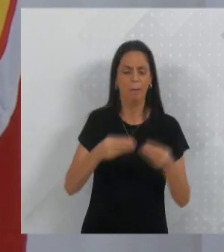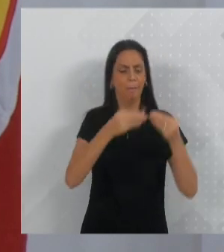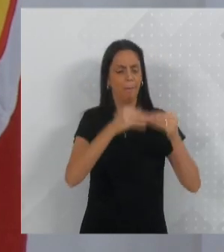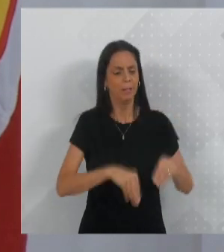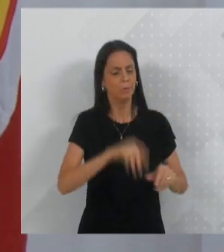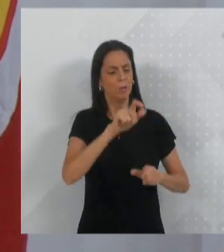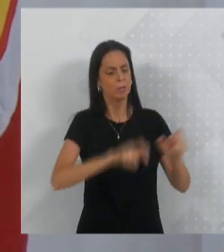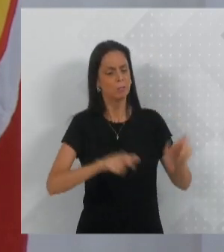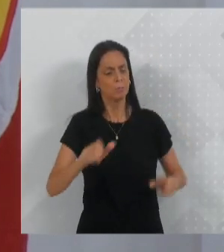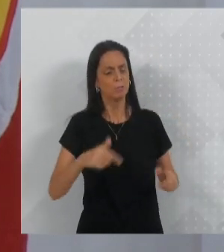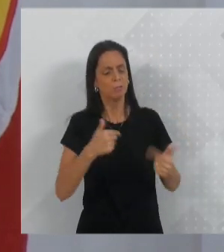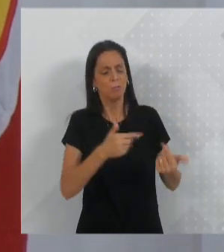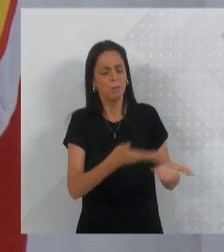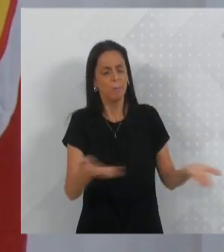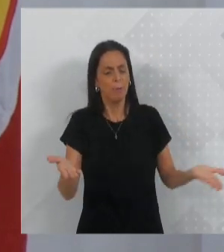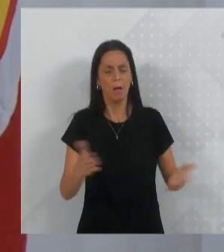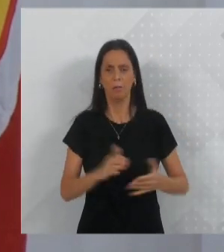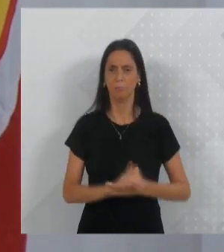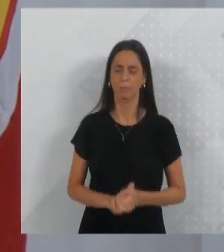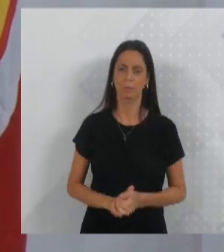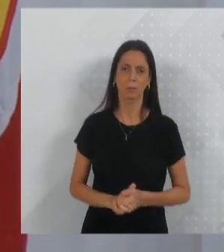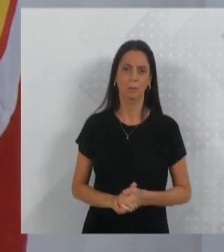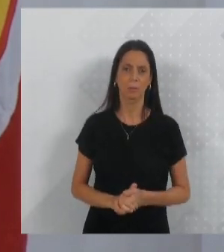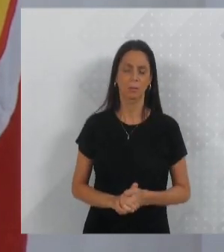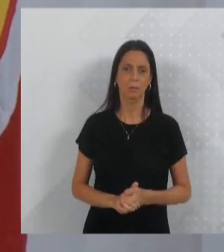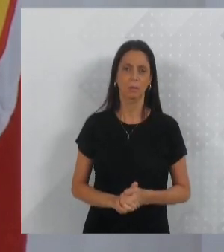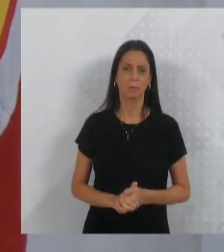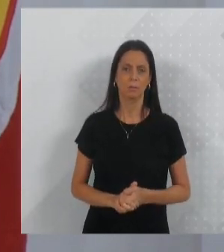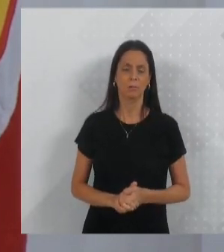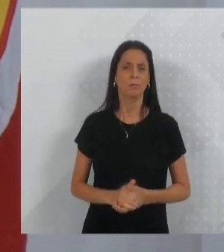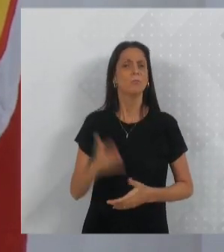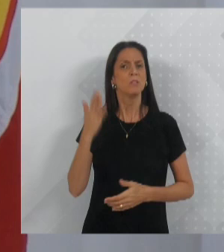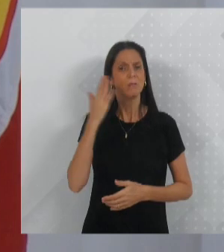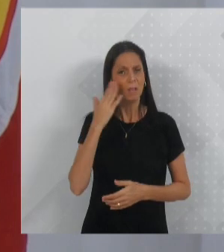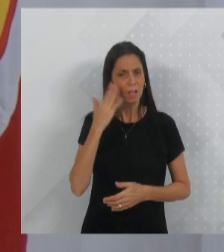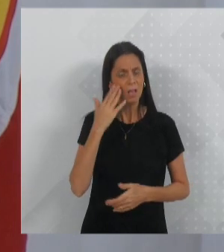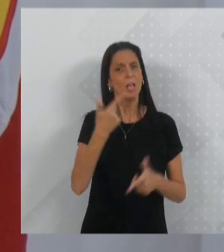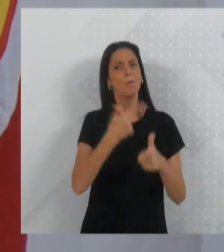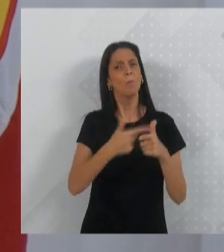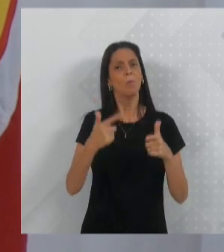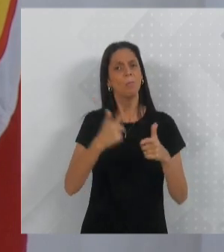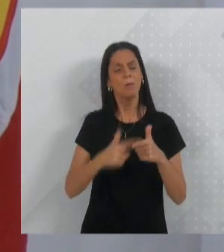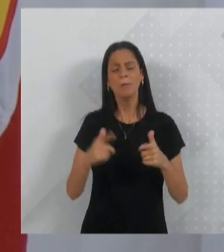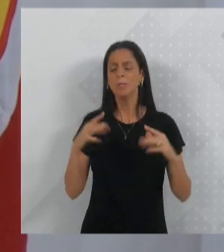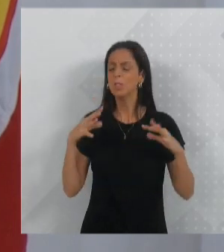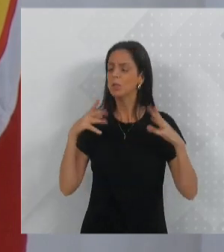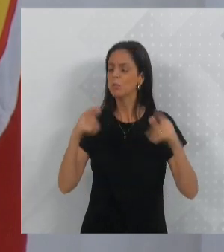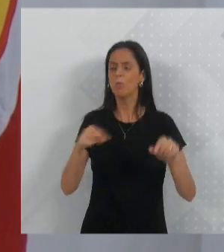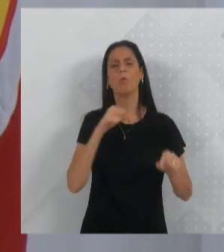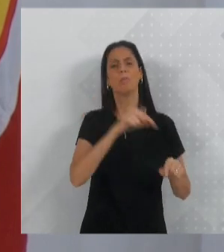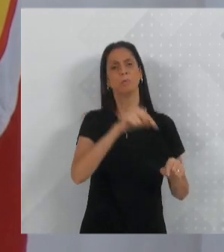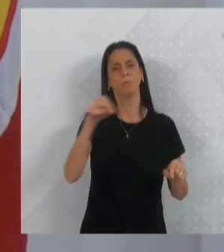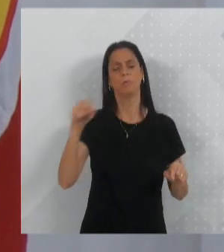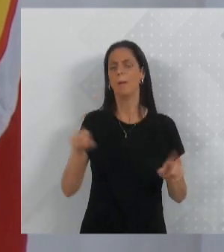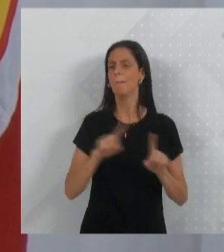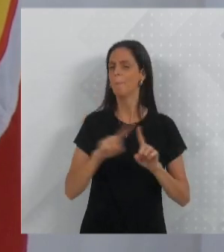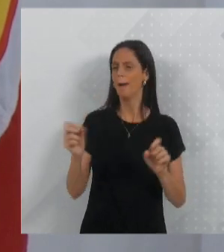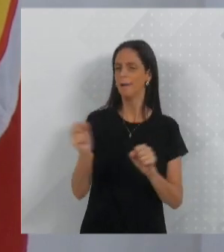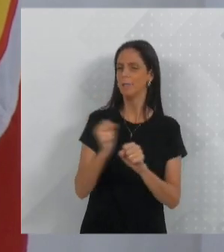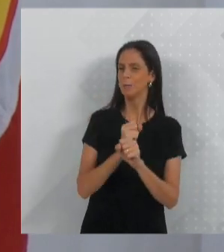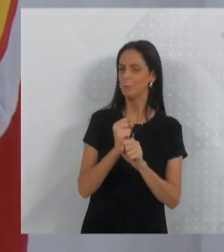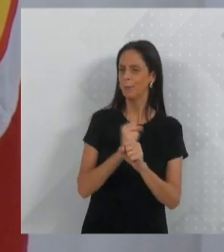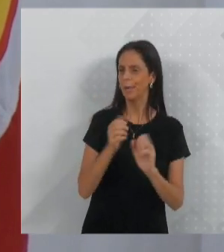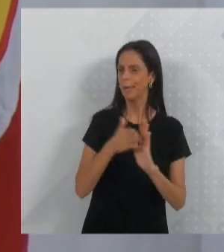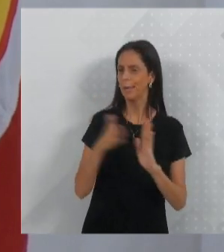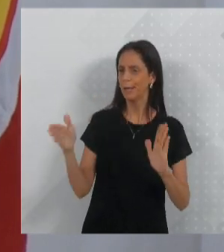dificuldade não consigo enxergar aqui problemas todos os lugares T mas por se tratar de um ano eleitoral por se tratar